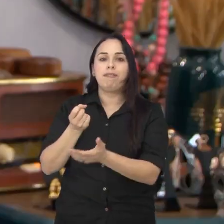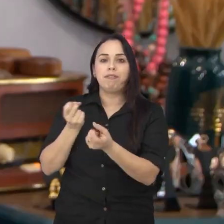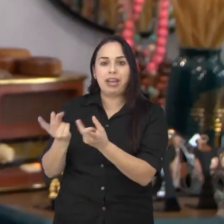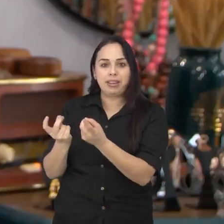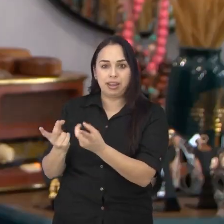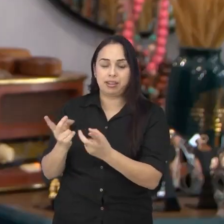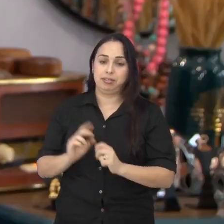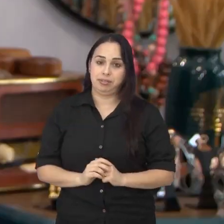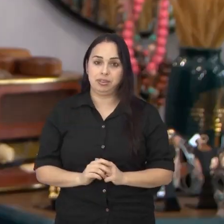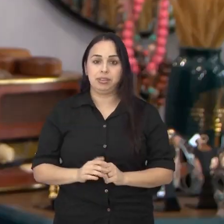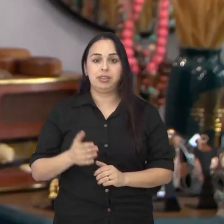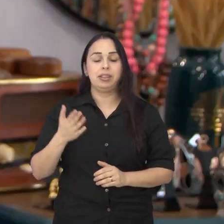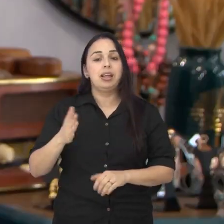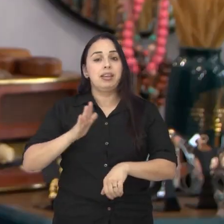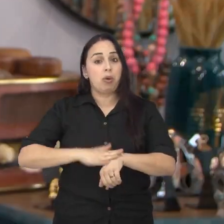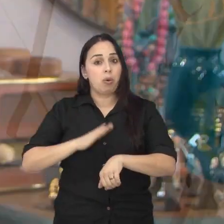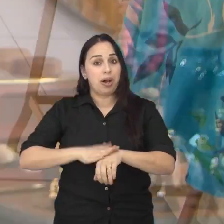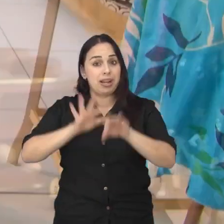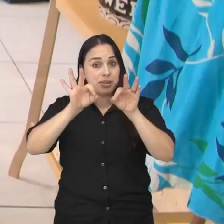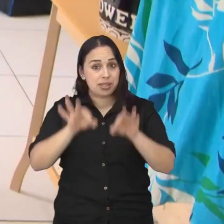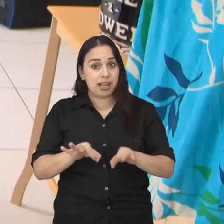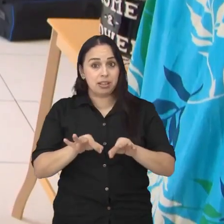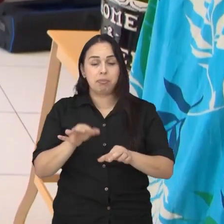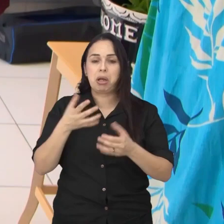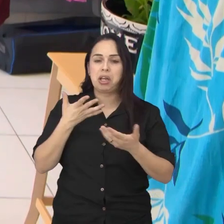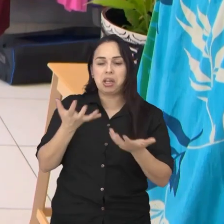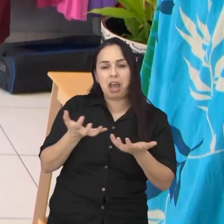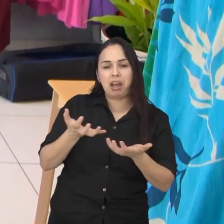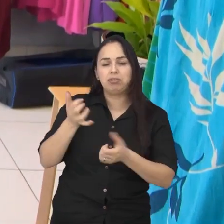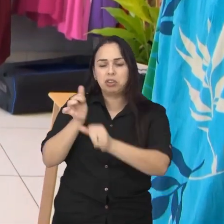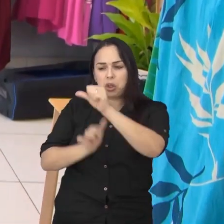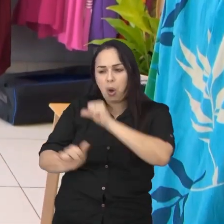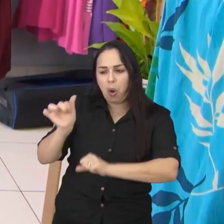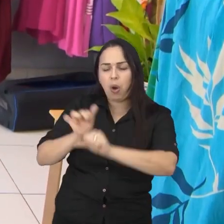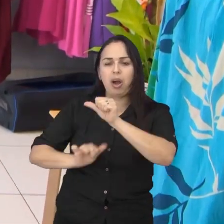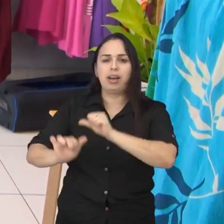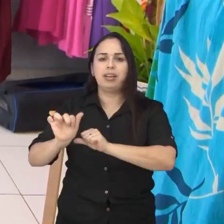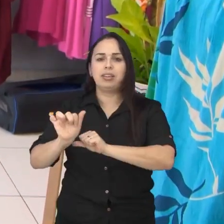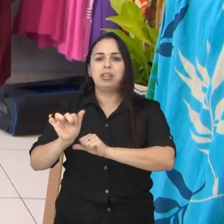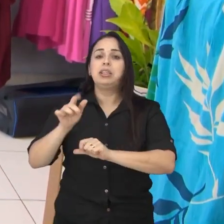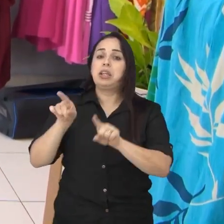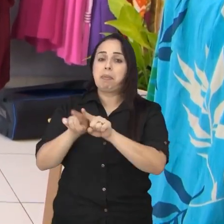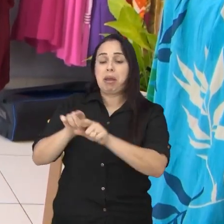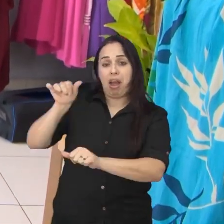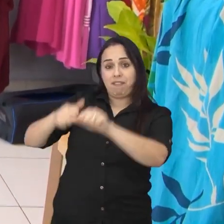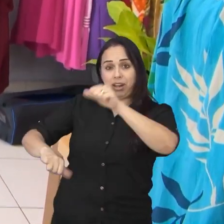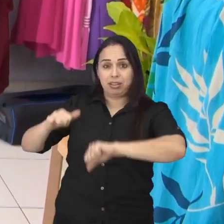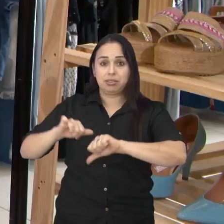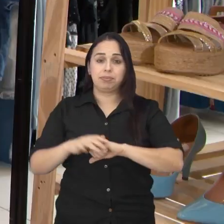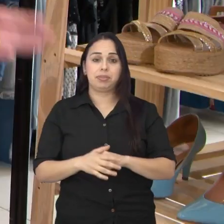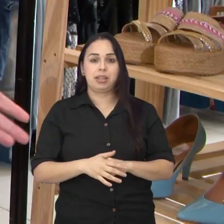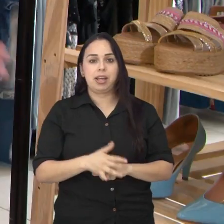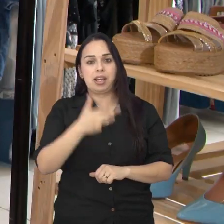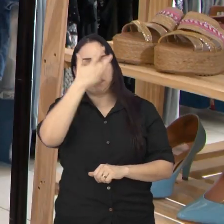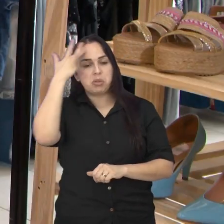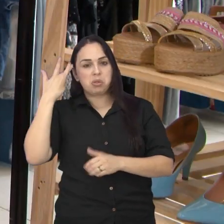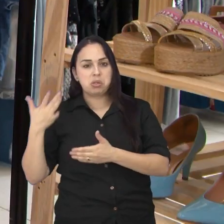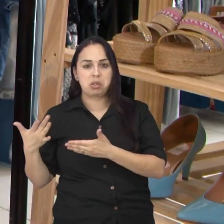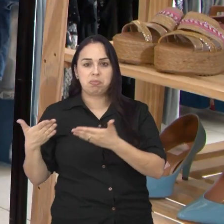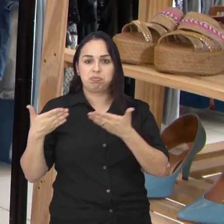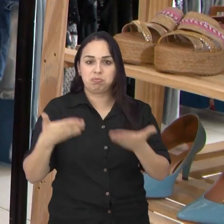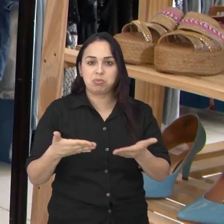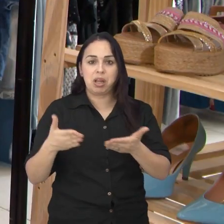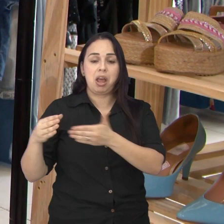espaço administrado pela Camila, tem até horários específicos para quem deseja trazer roupas para avaliação. As clientes que vêm